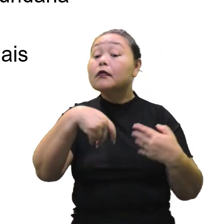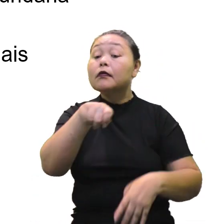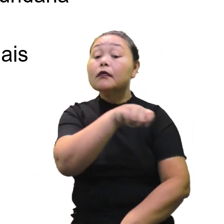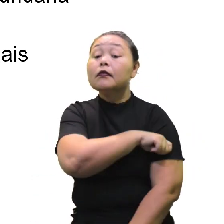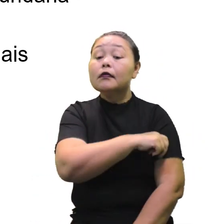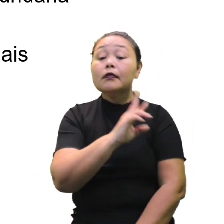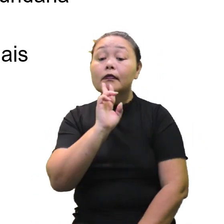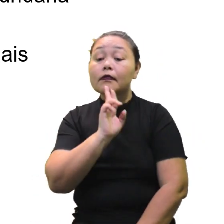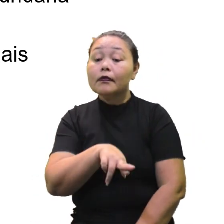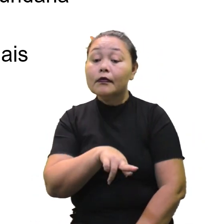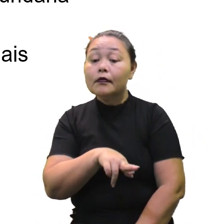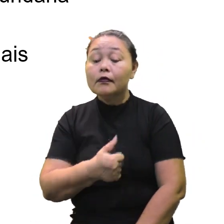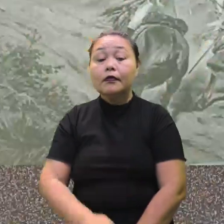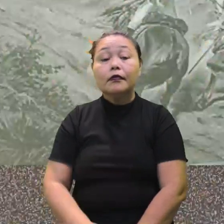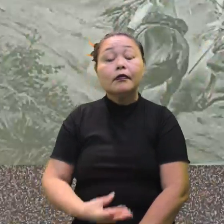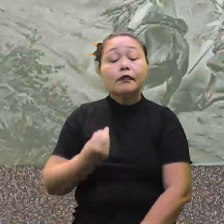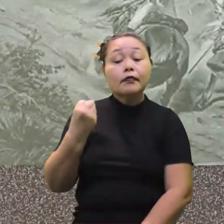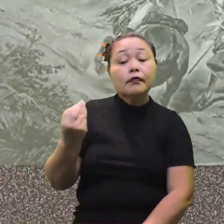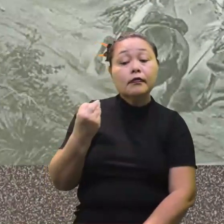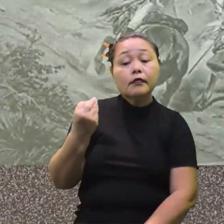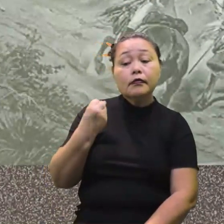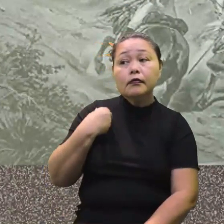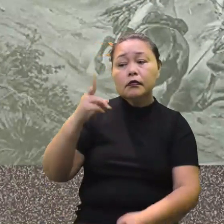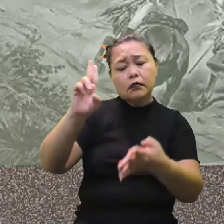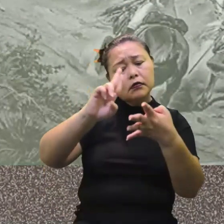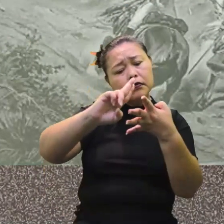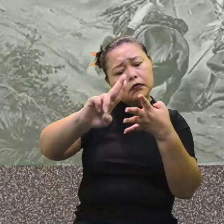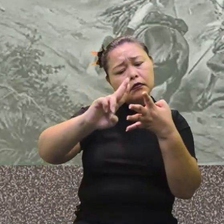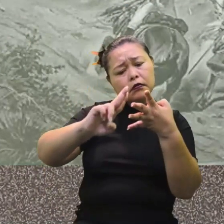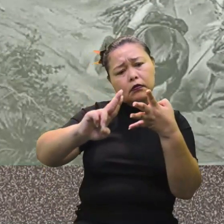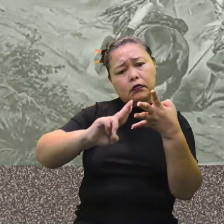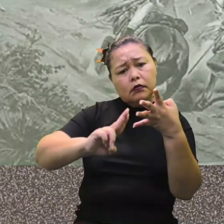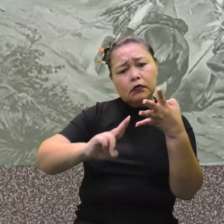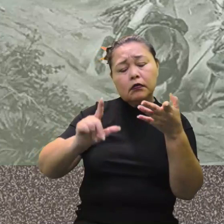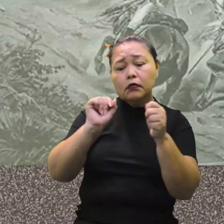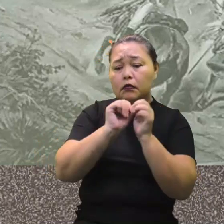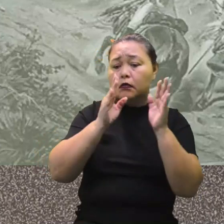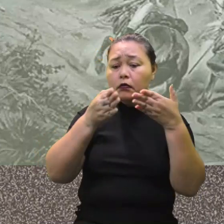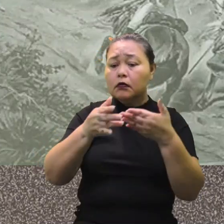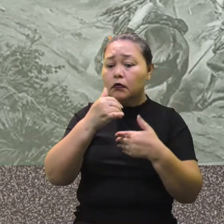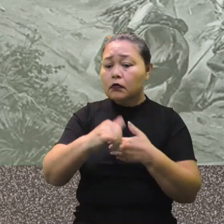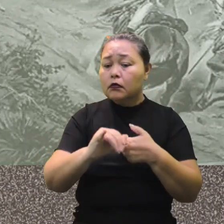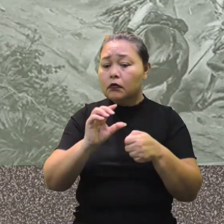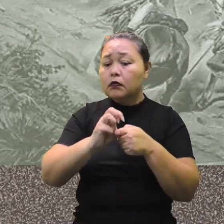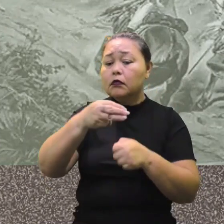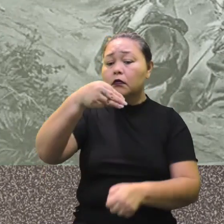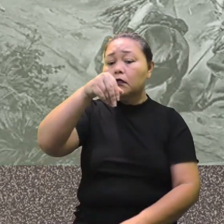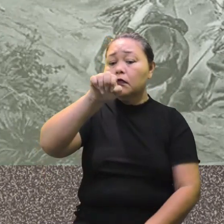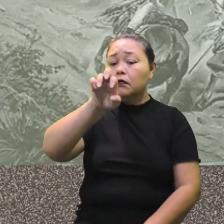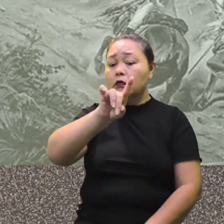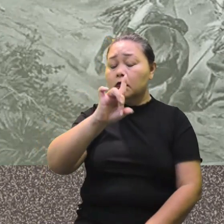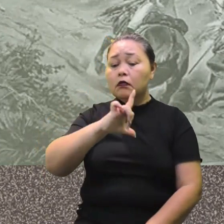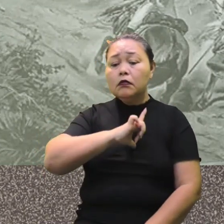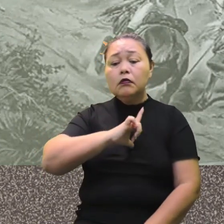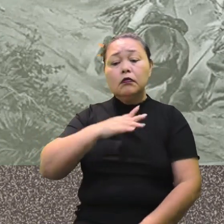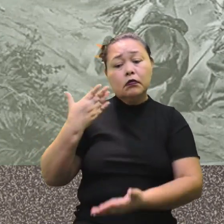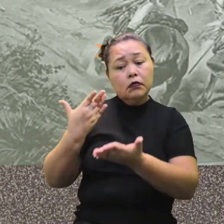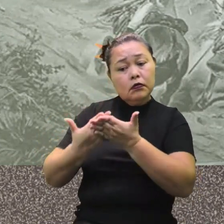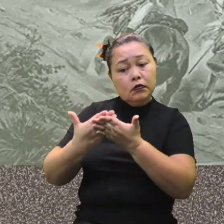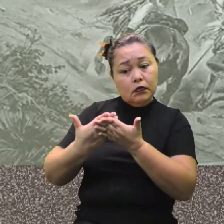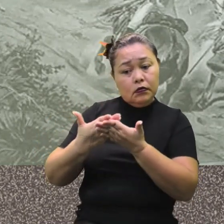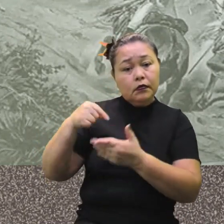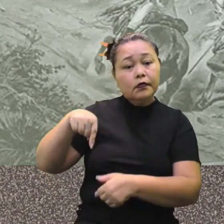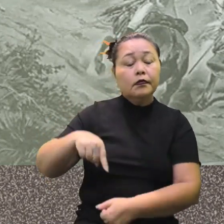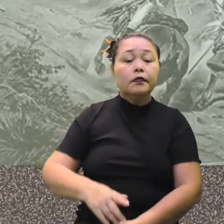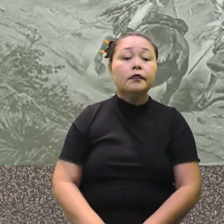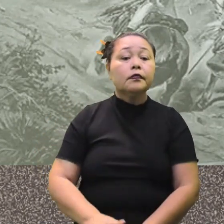aluno respondeu aí? Como é que pode ser classificada essa questão da matriz energética que nós estudamos aqui,